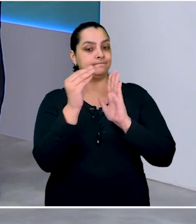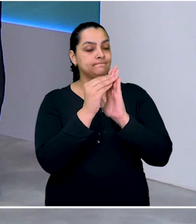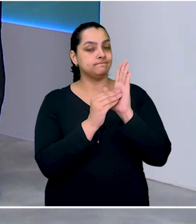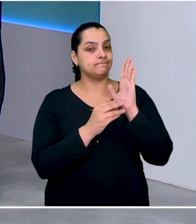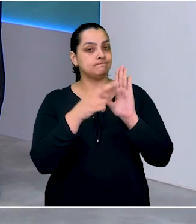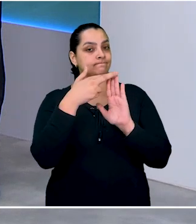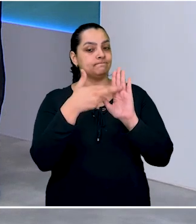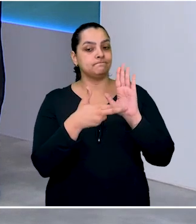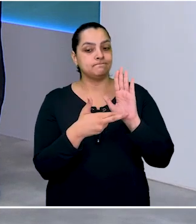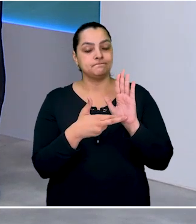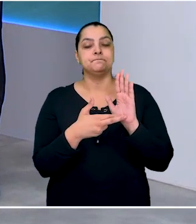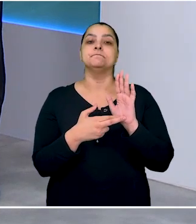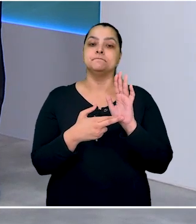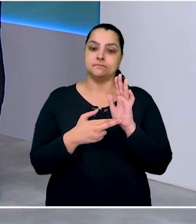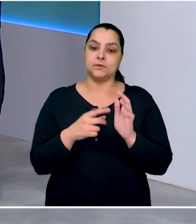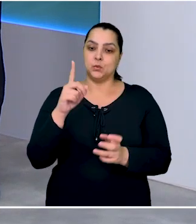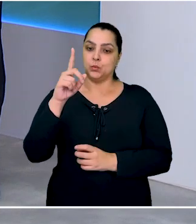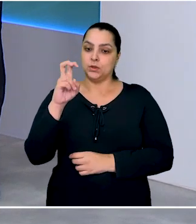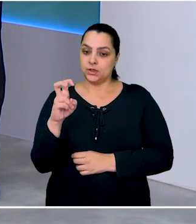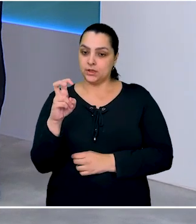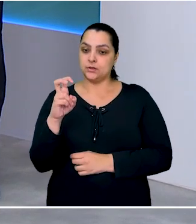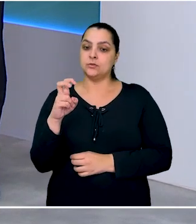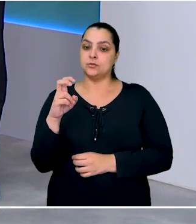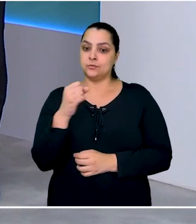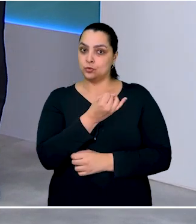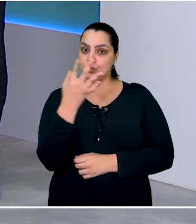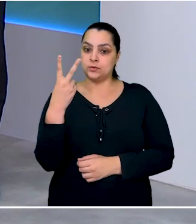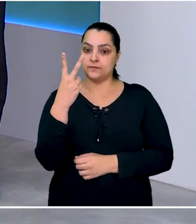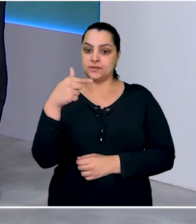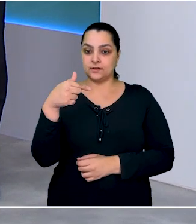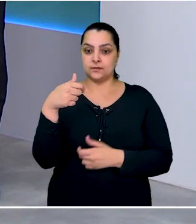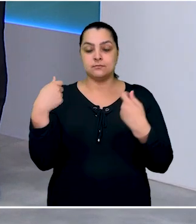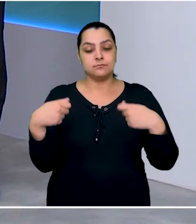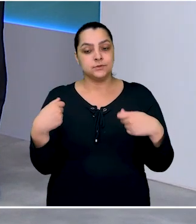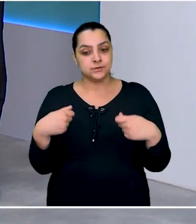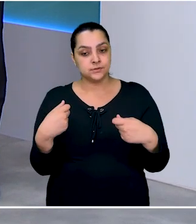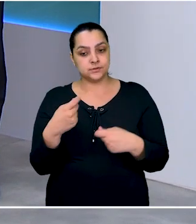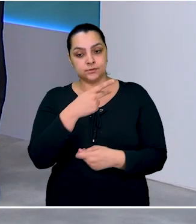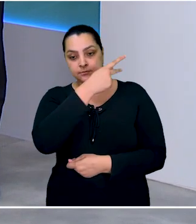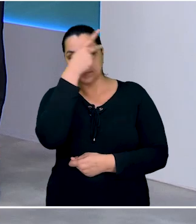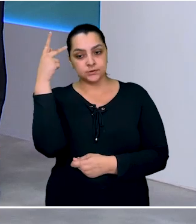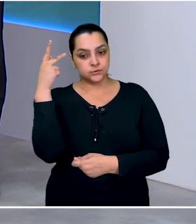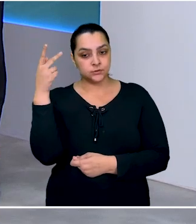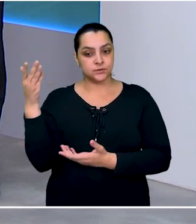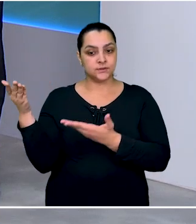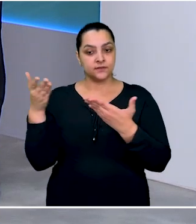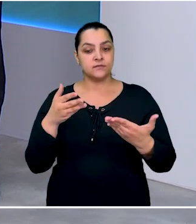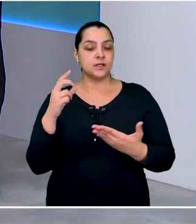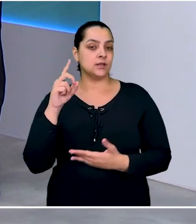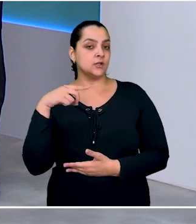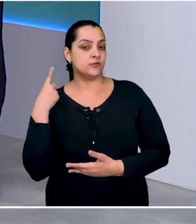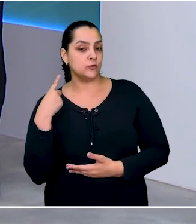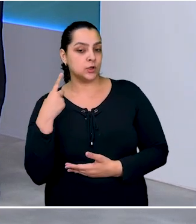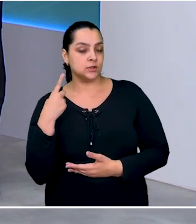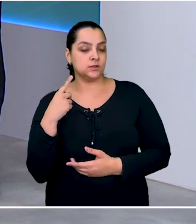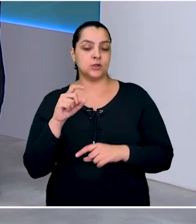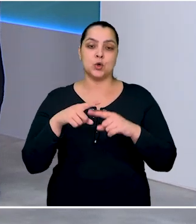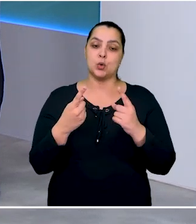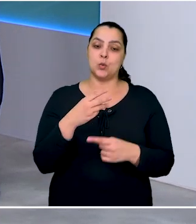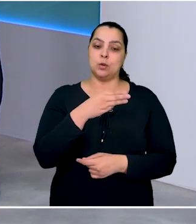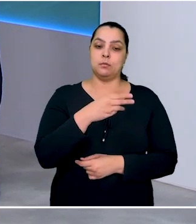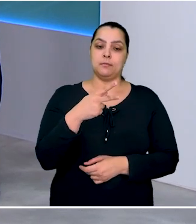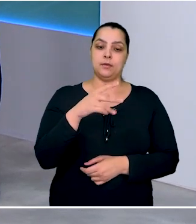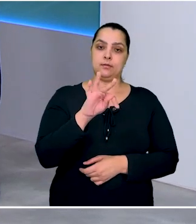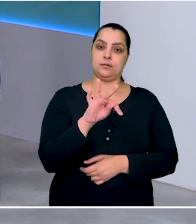regra constitucional de que 1/5 dos 27 integrantes da Corte deve ser composto por pessoas vindas da advocacia ou do